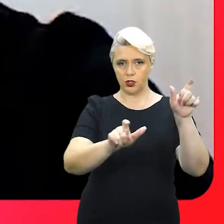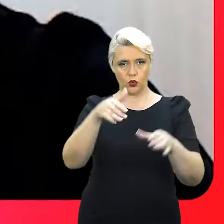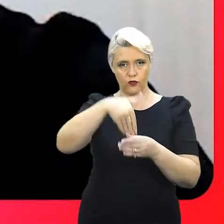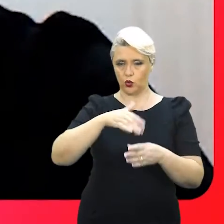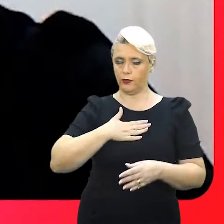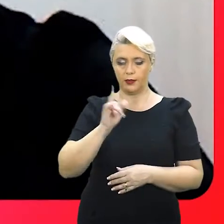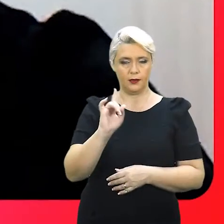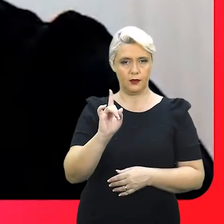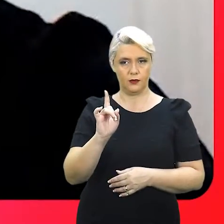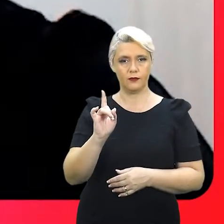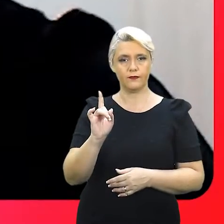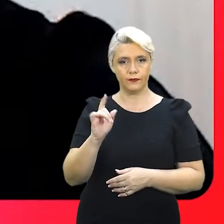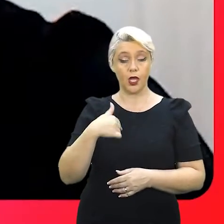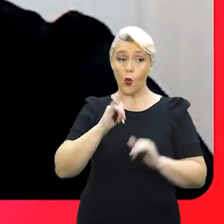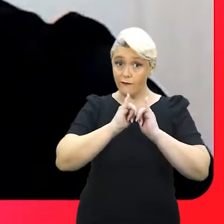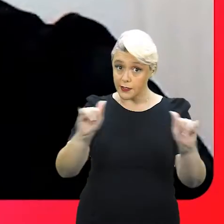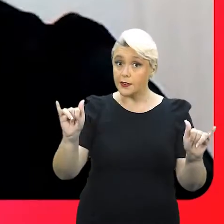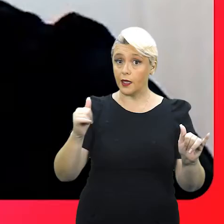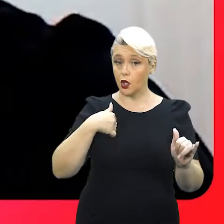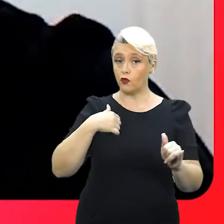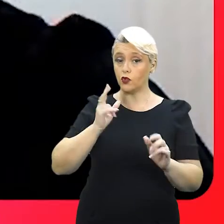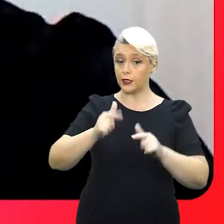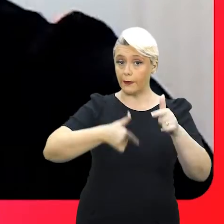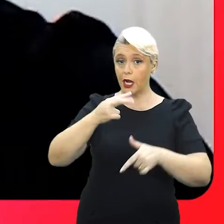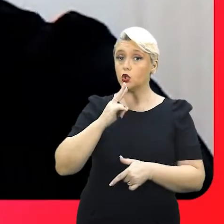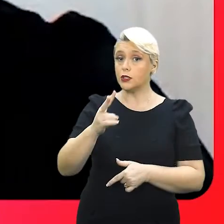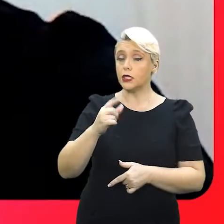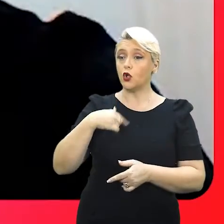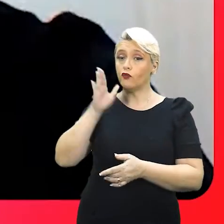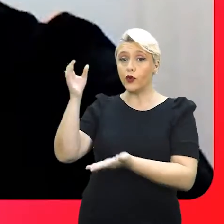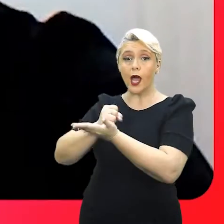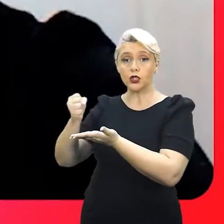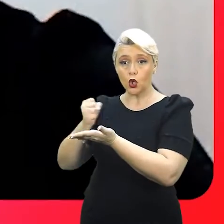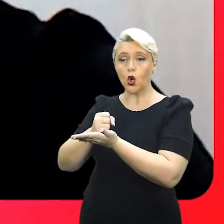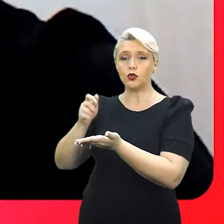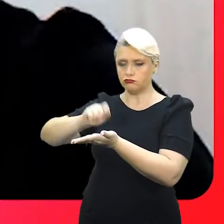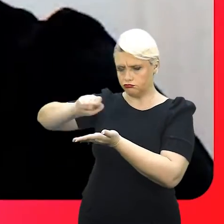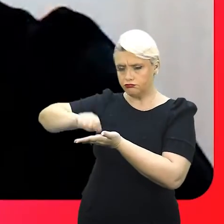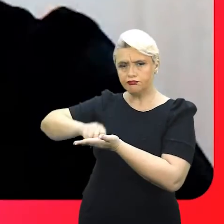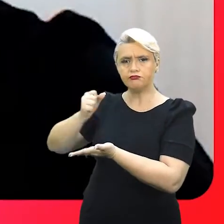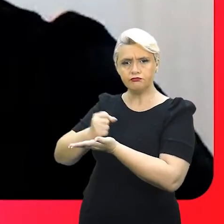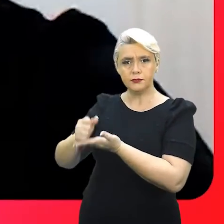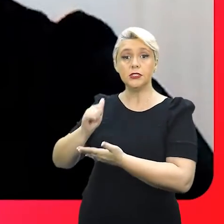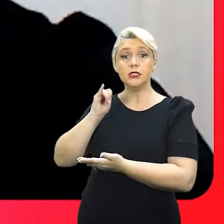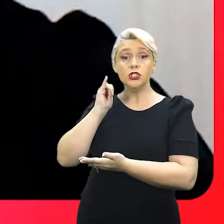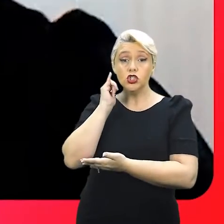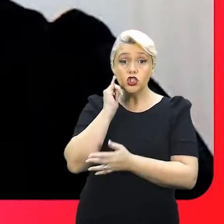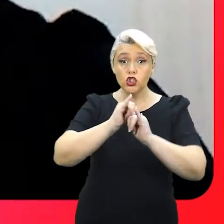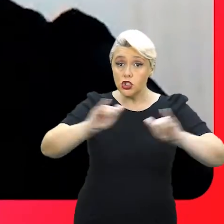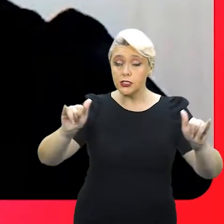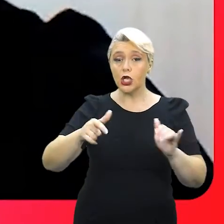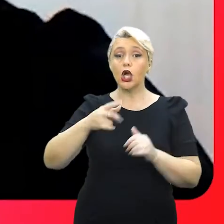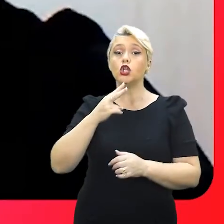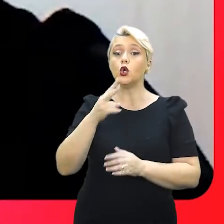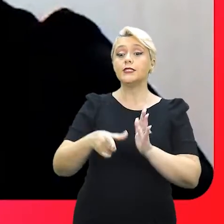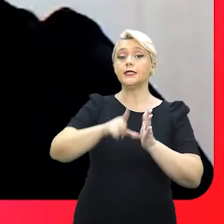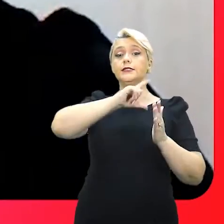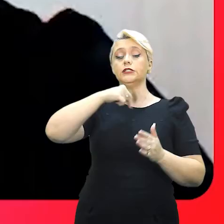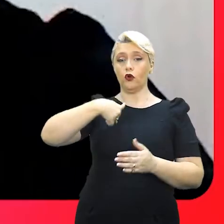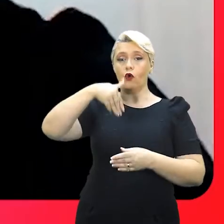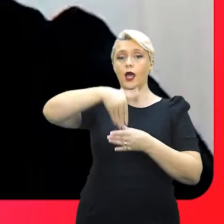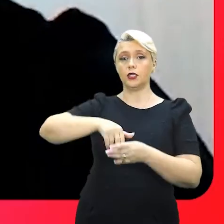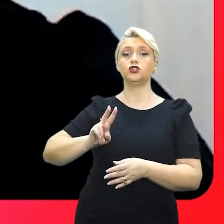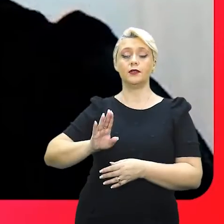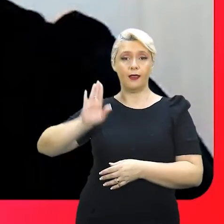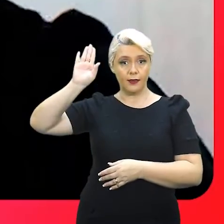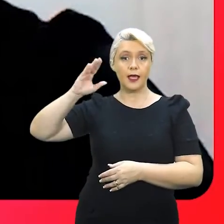Antônio José. Eu avisei que eu só ficaria 2 anos e registrei em cartório e disse 2 anos antes que eu seria candidato